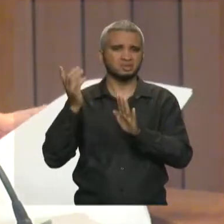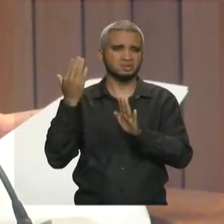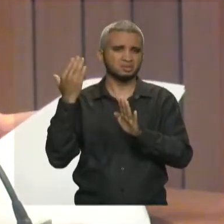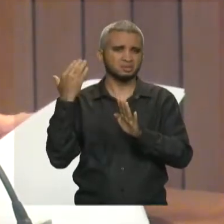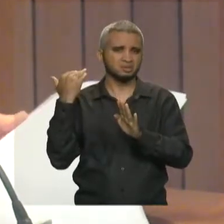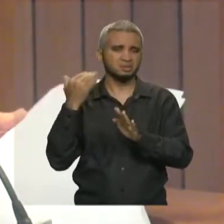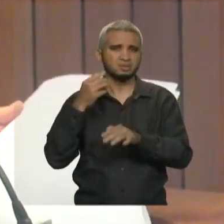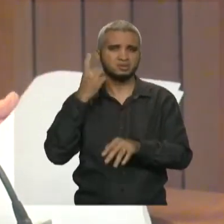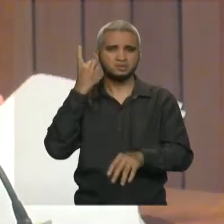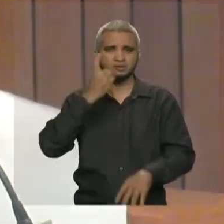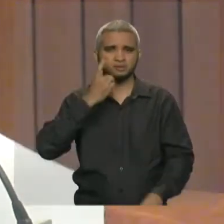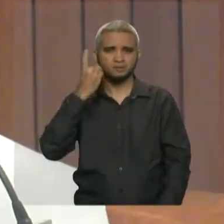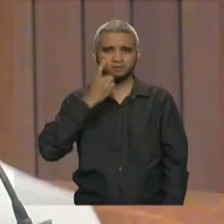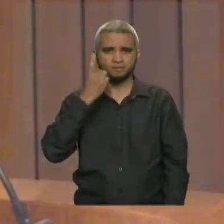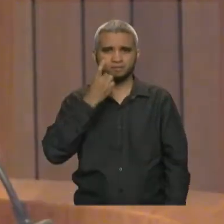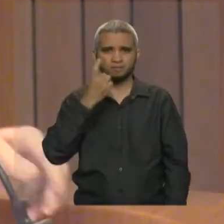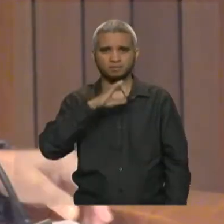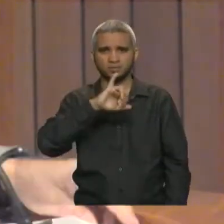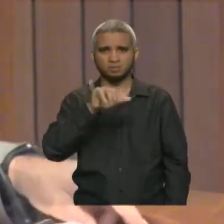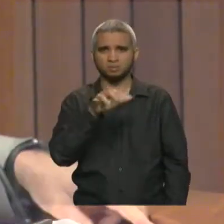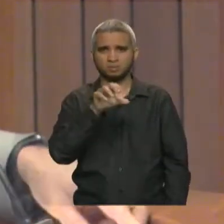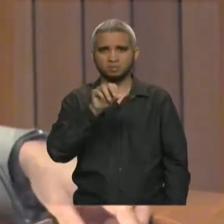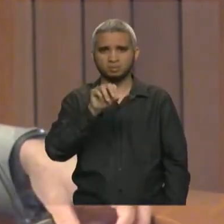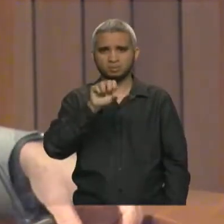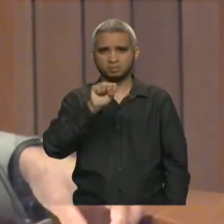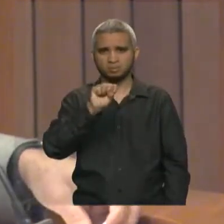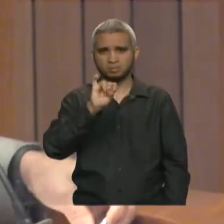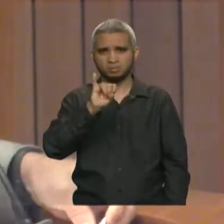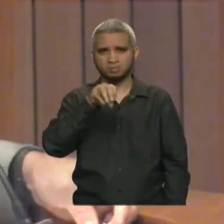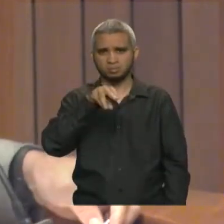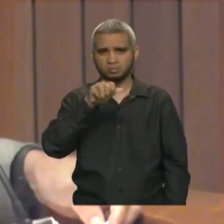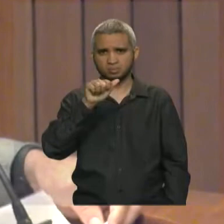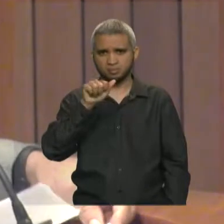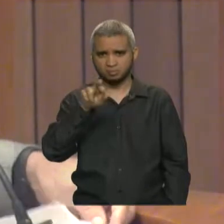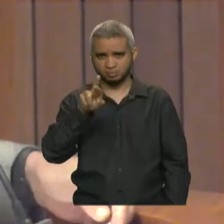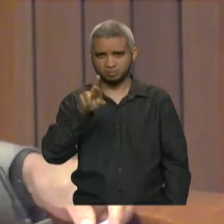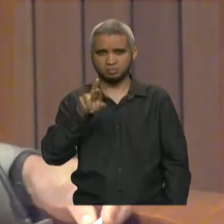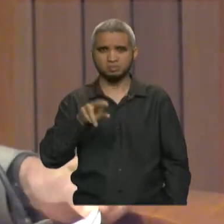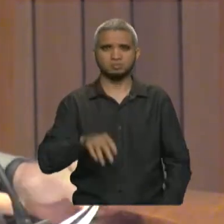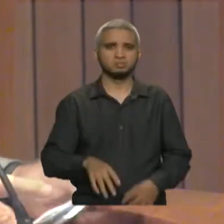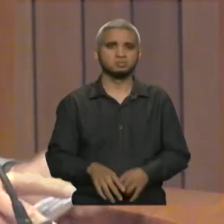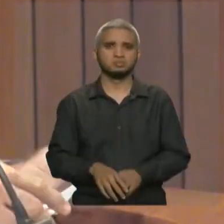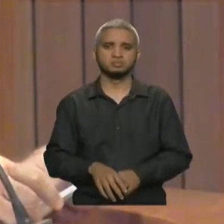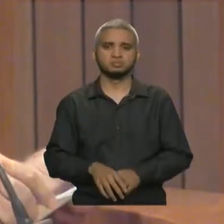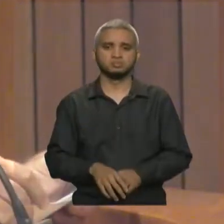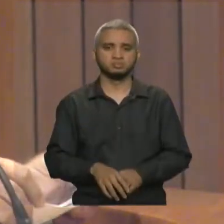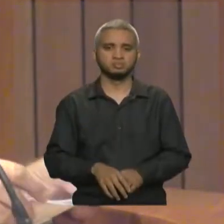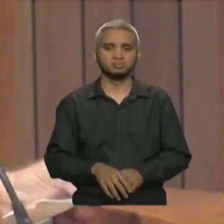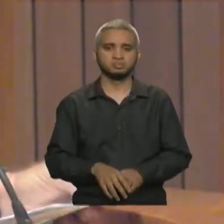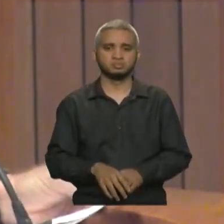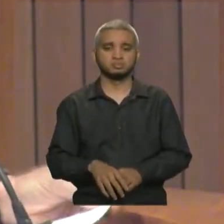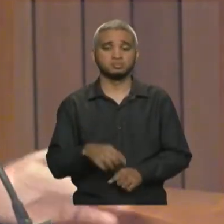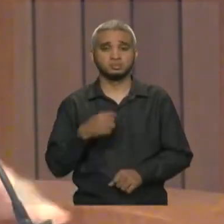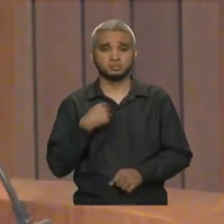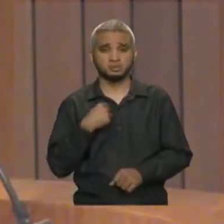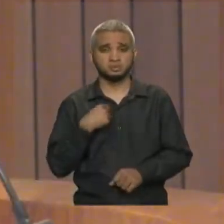Josimar Maranhãozinho, como é conhecido. Mas eu gostaria de dizer aqui,